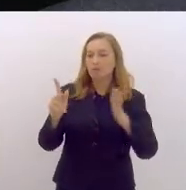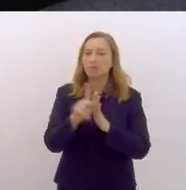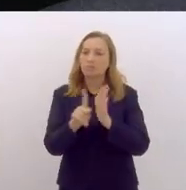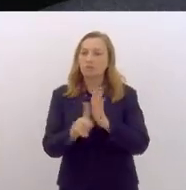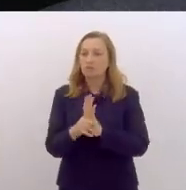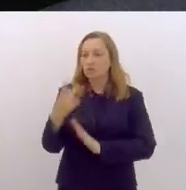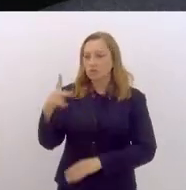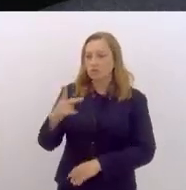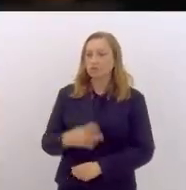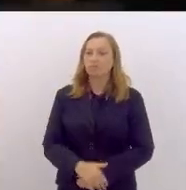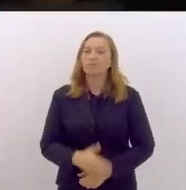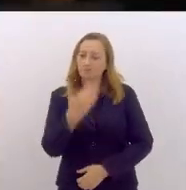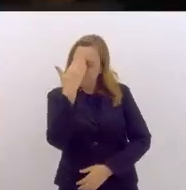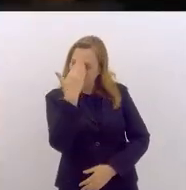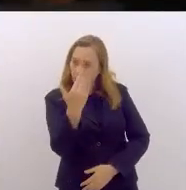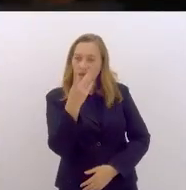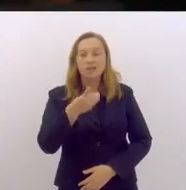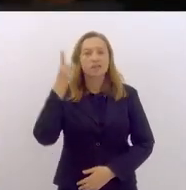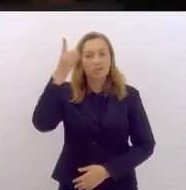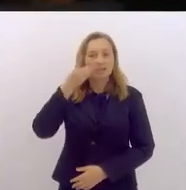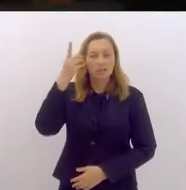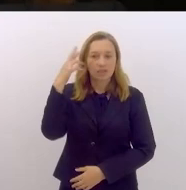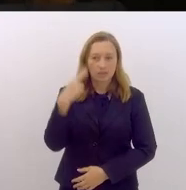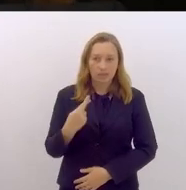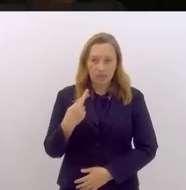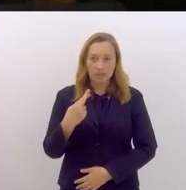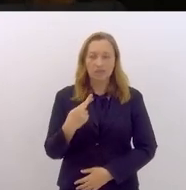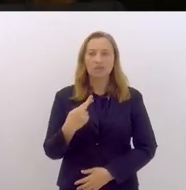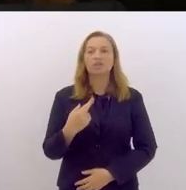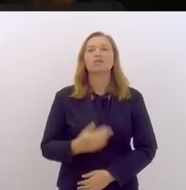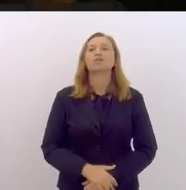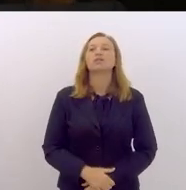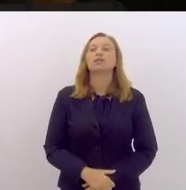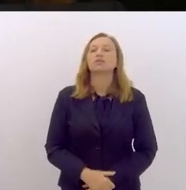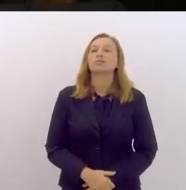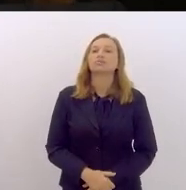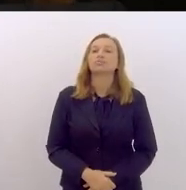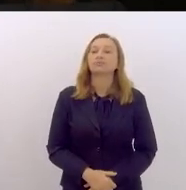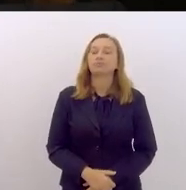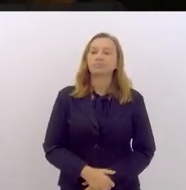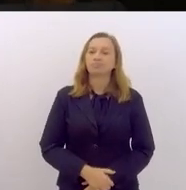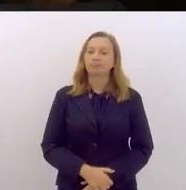Vossa Excelência. Obrigado, deputada Renatinha, Renata Souza.